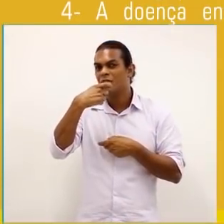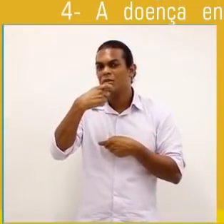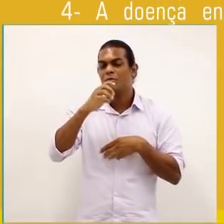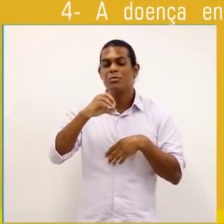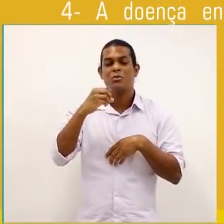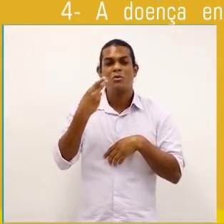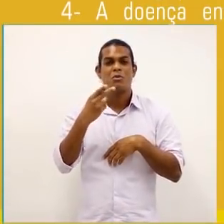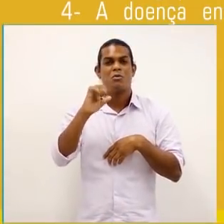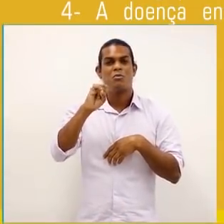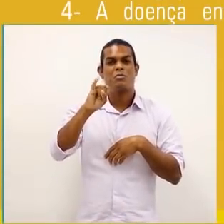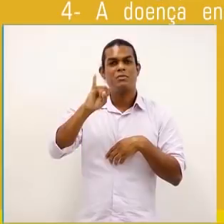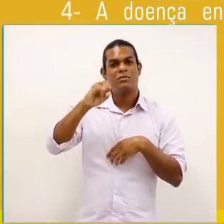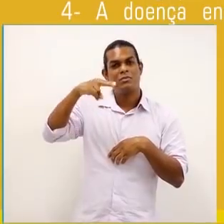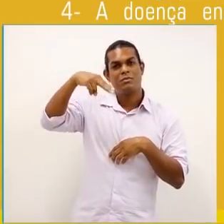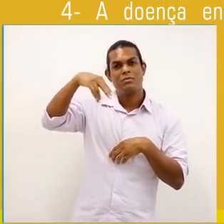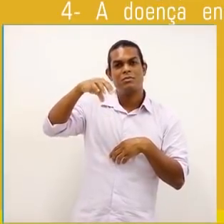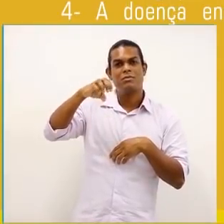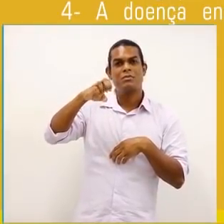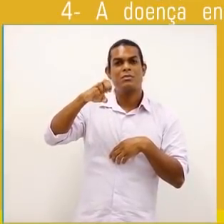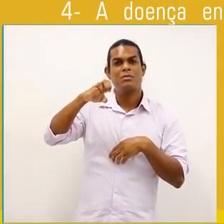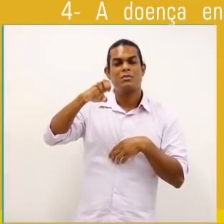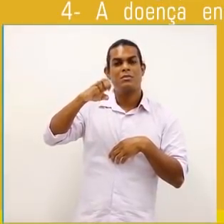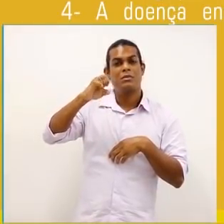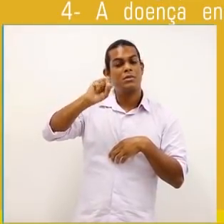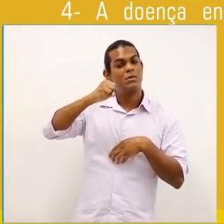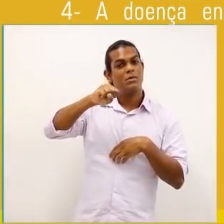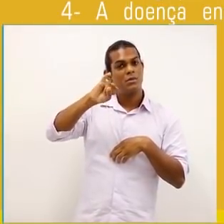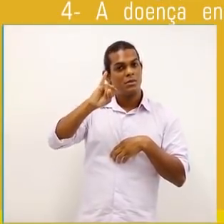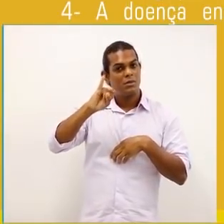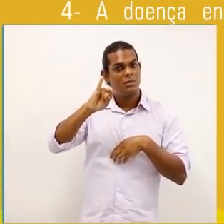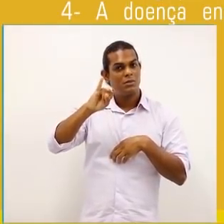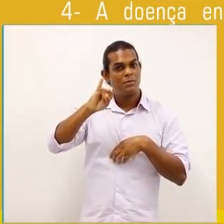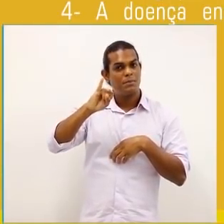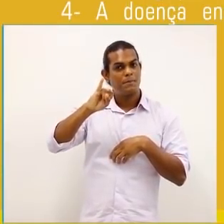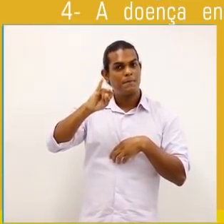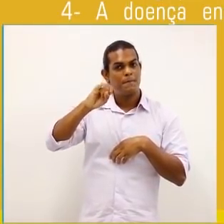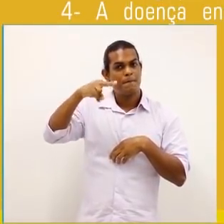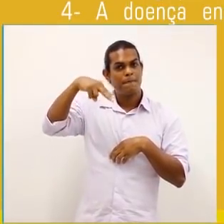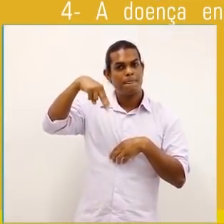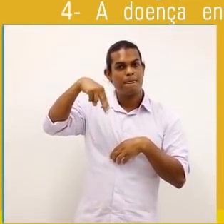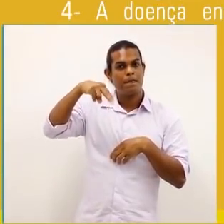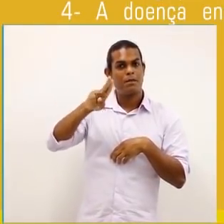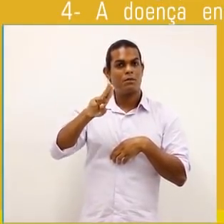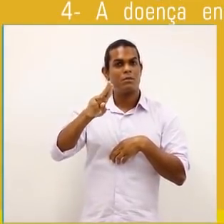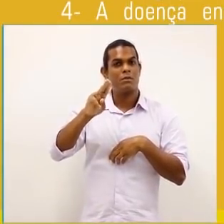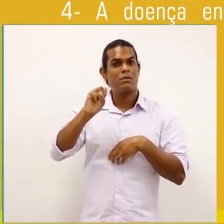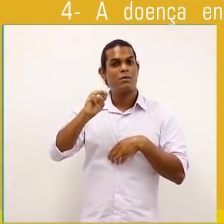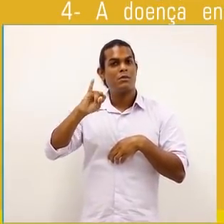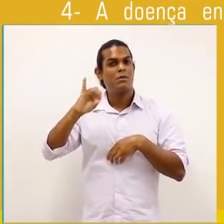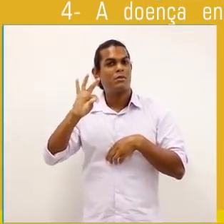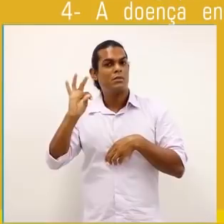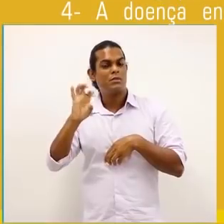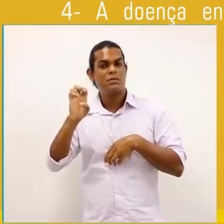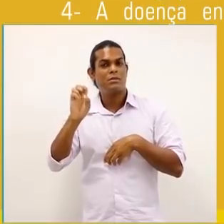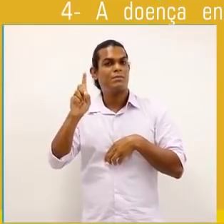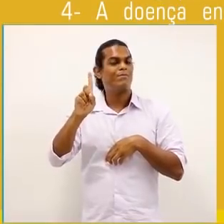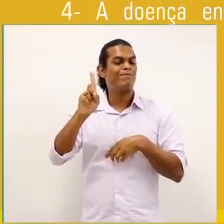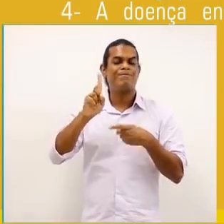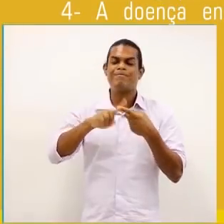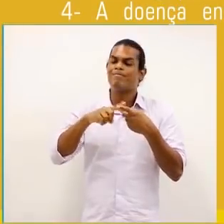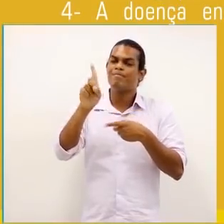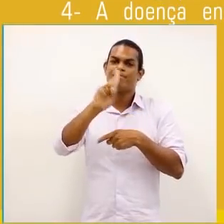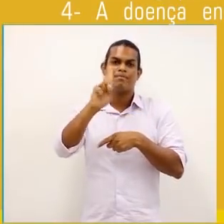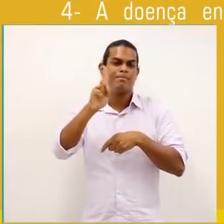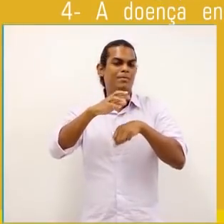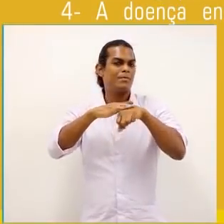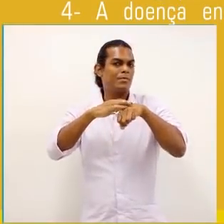Um resfriado, são doenças que não são consideradas doenças do trabalho para efeito da legislação. E também as